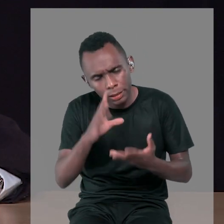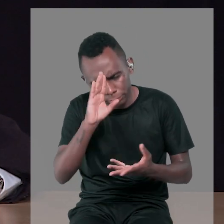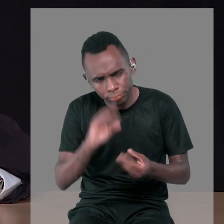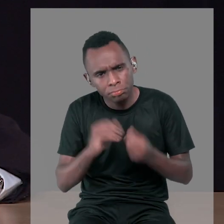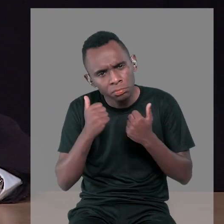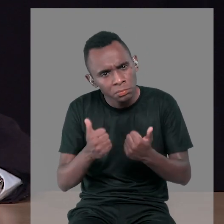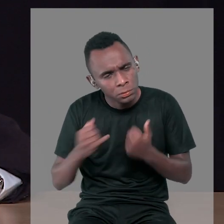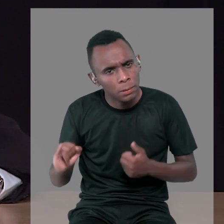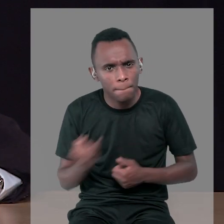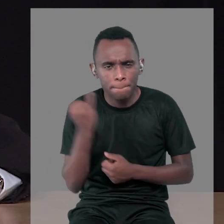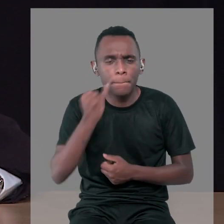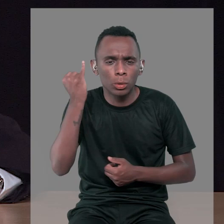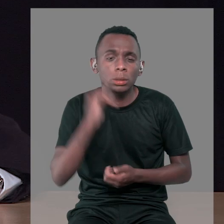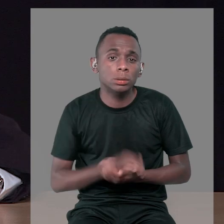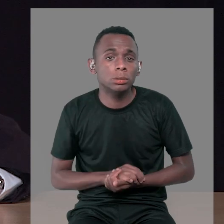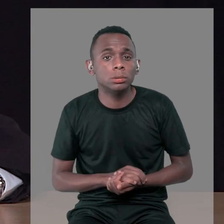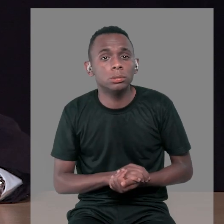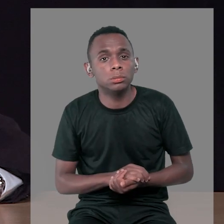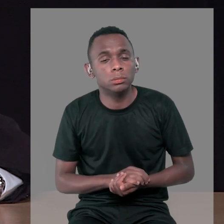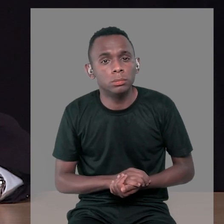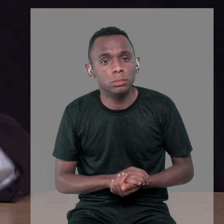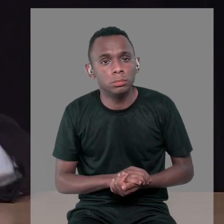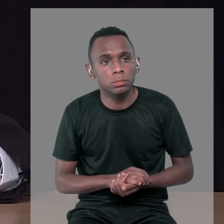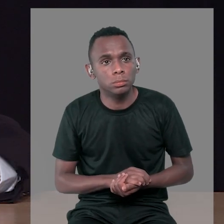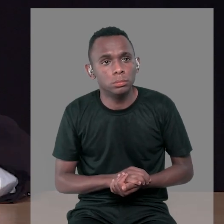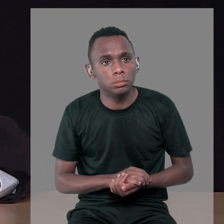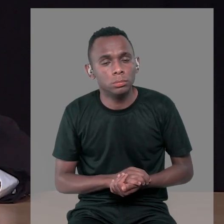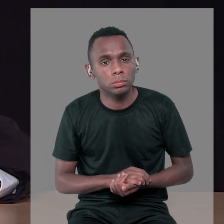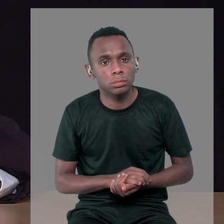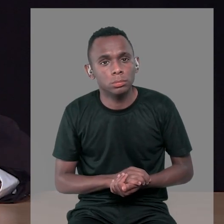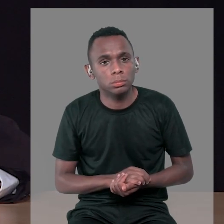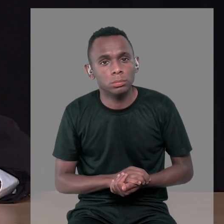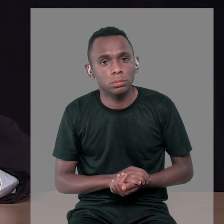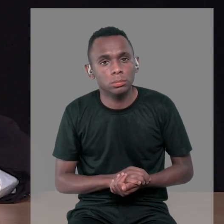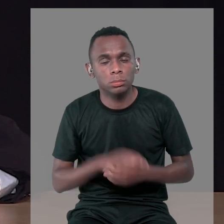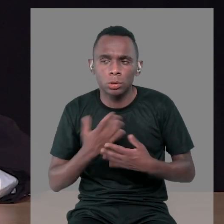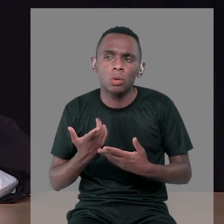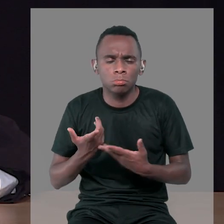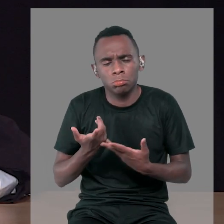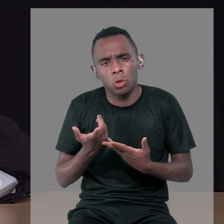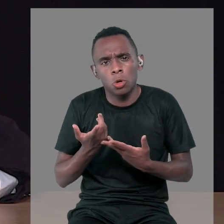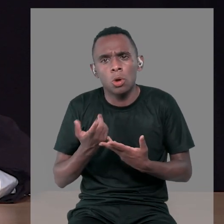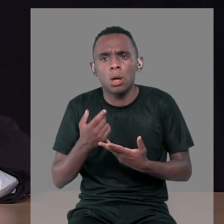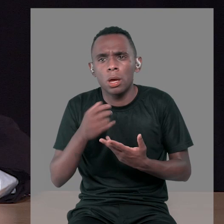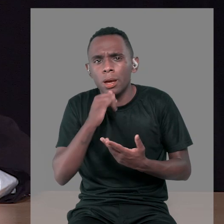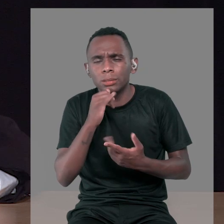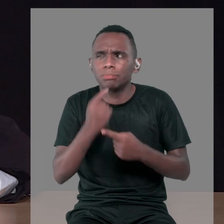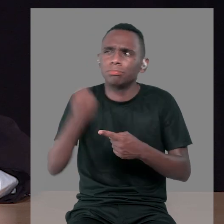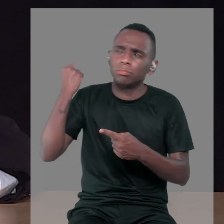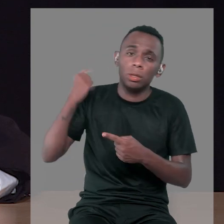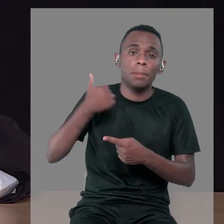porque quando, né, muito espertamente, no bom sentido, né, Fukuyama, em 1988,